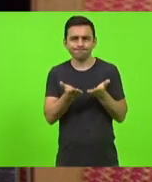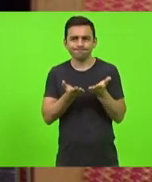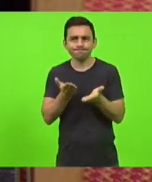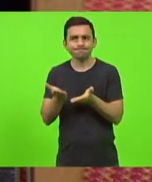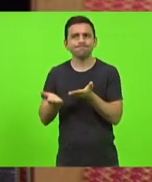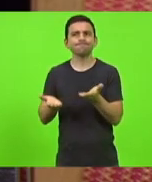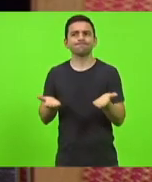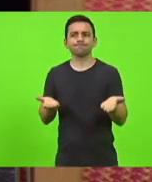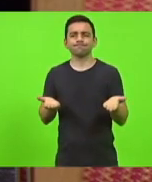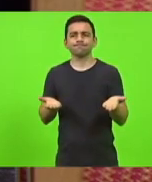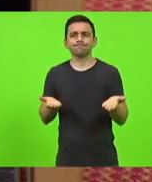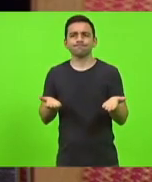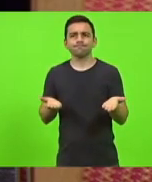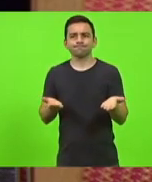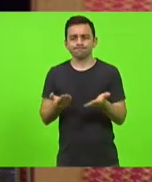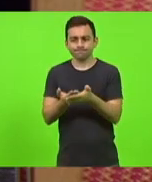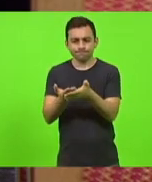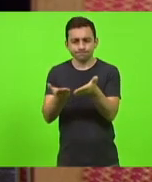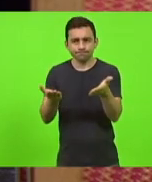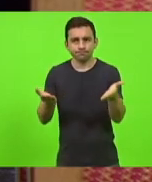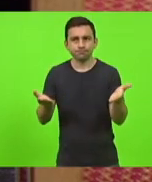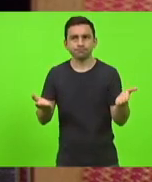disse,